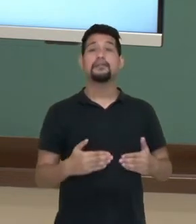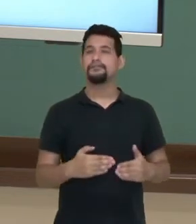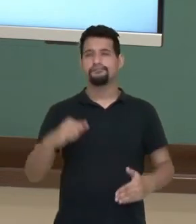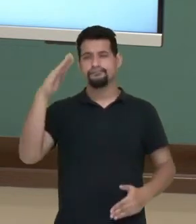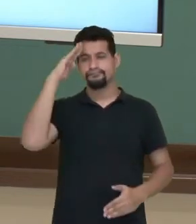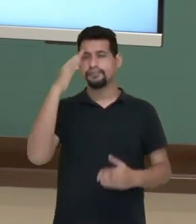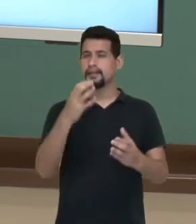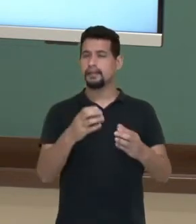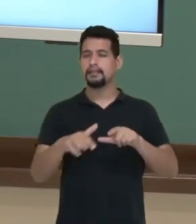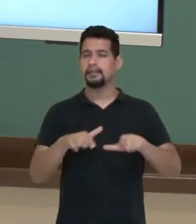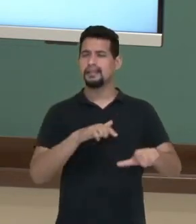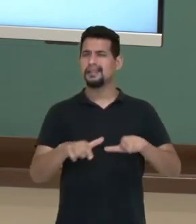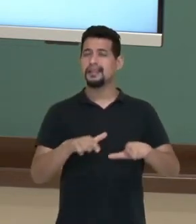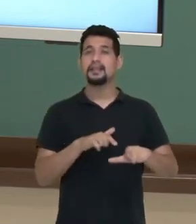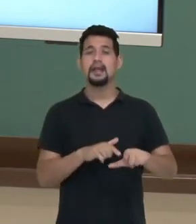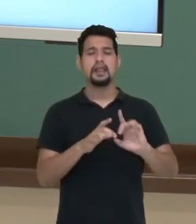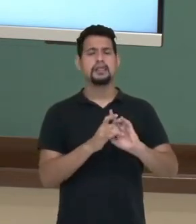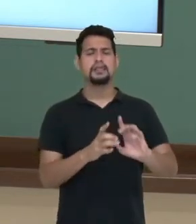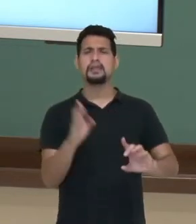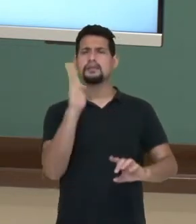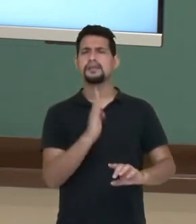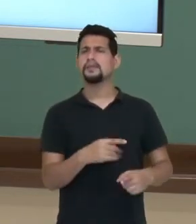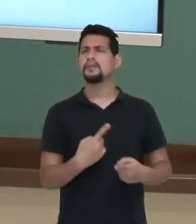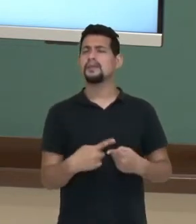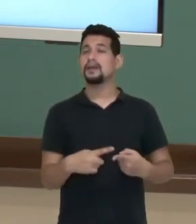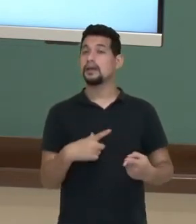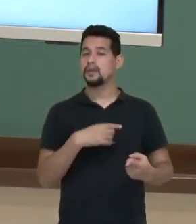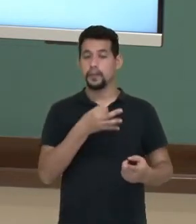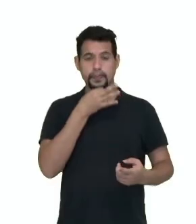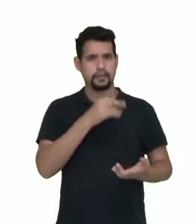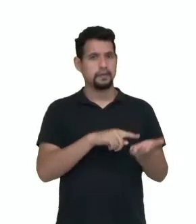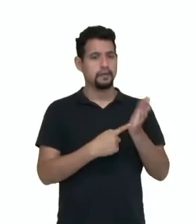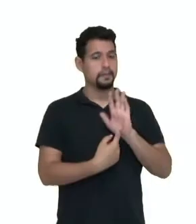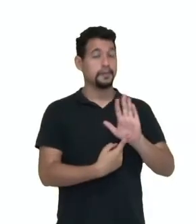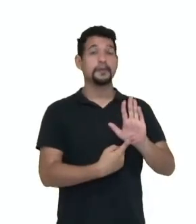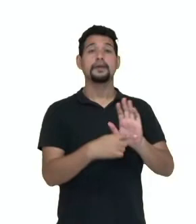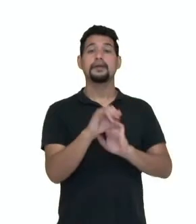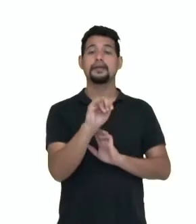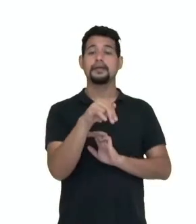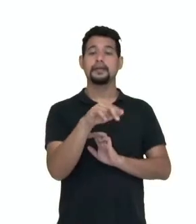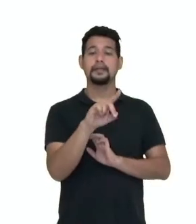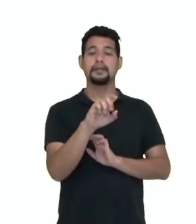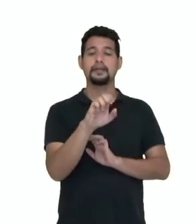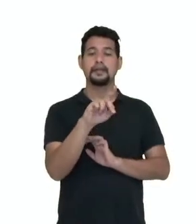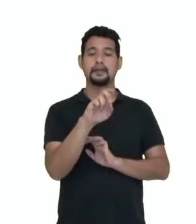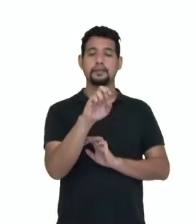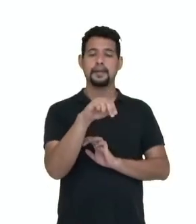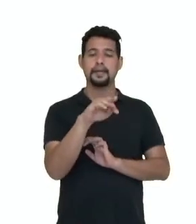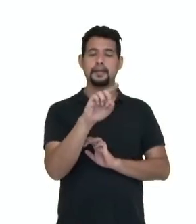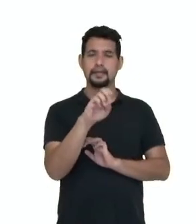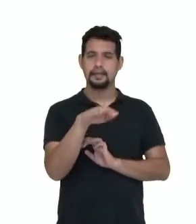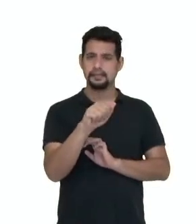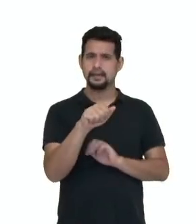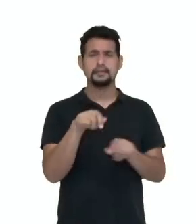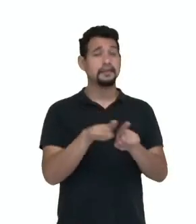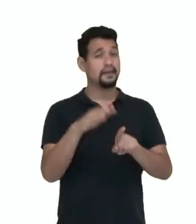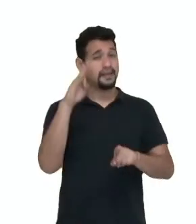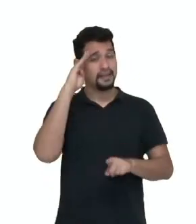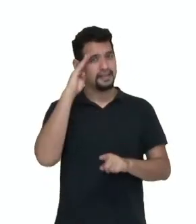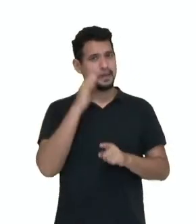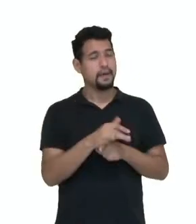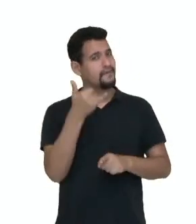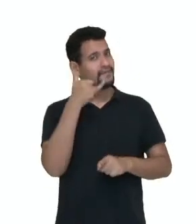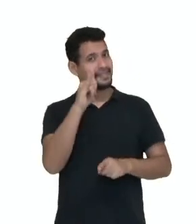na independência? E a resposta aqui, a sugestão que eu trago: o Exército Brasileiro foi fundamental para prevenir que o